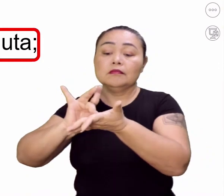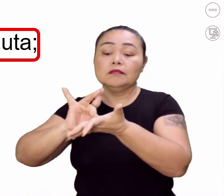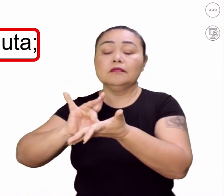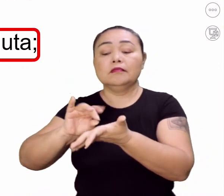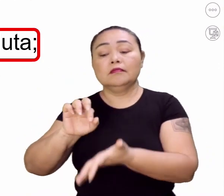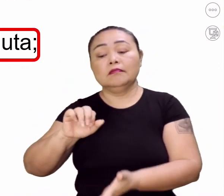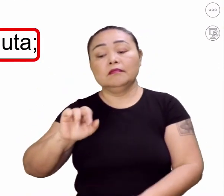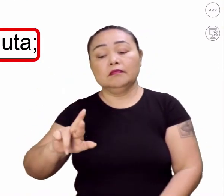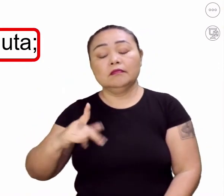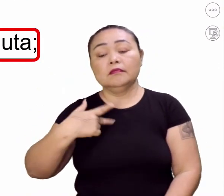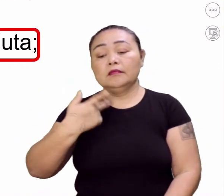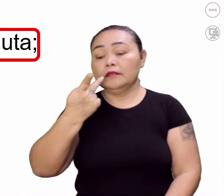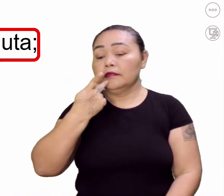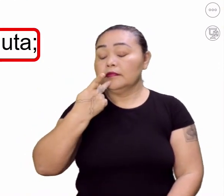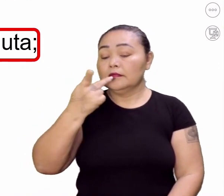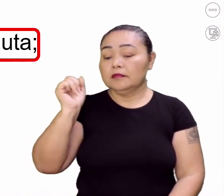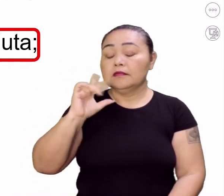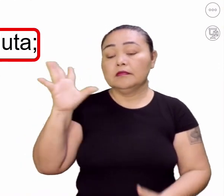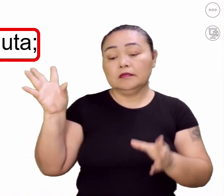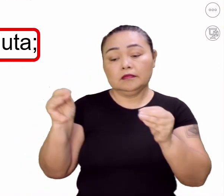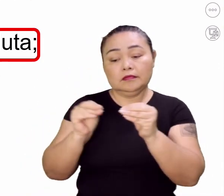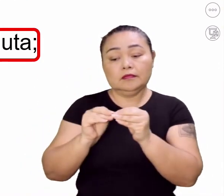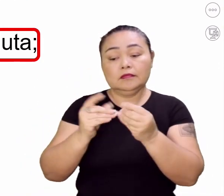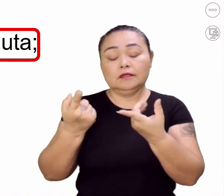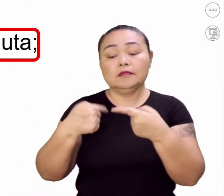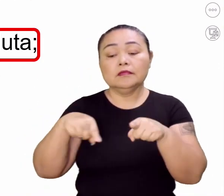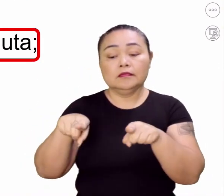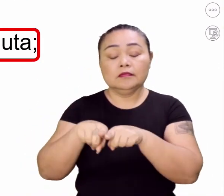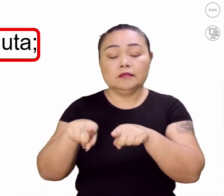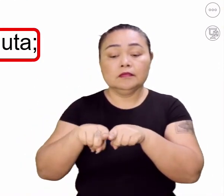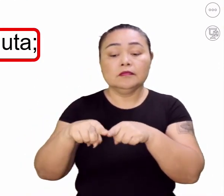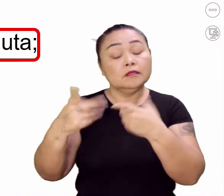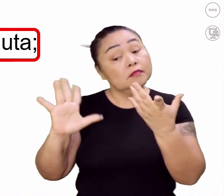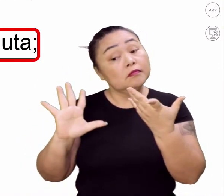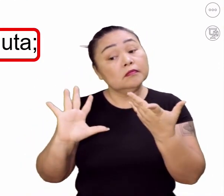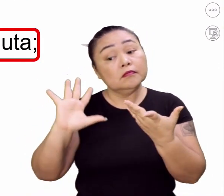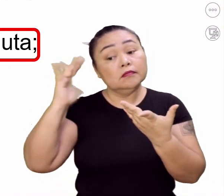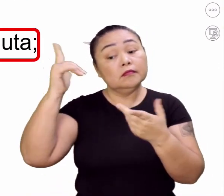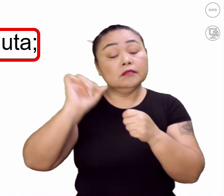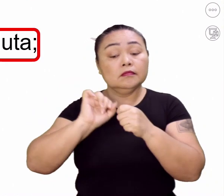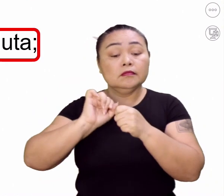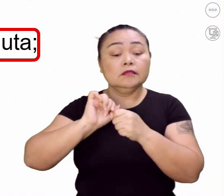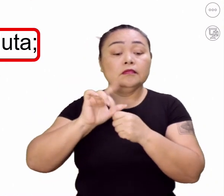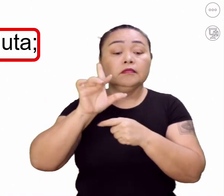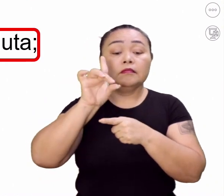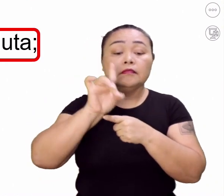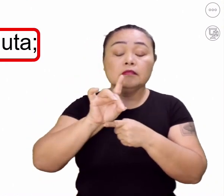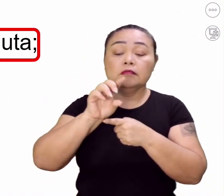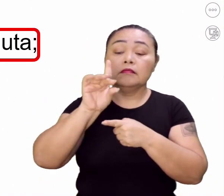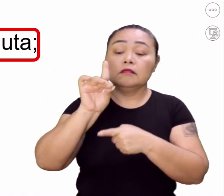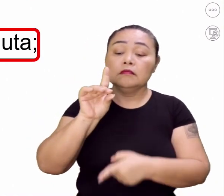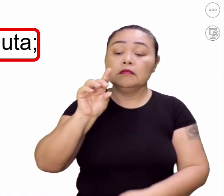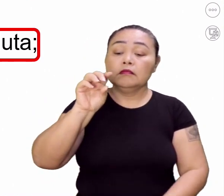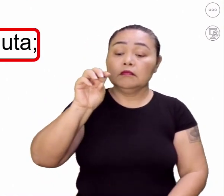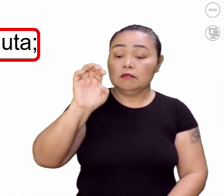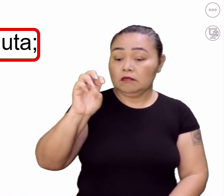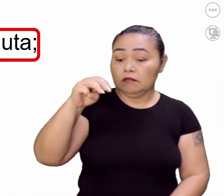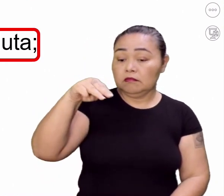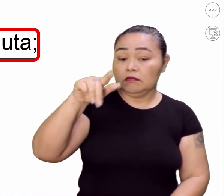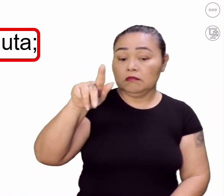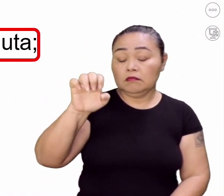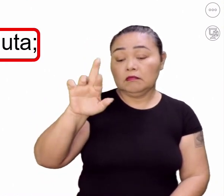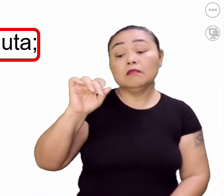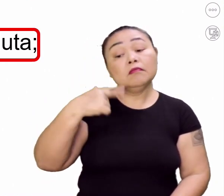absoluta. Inclusive, falamos no resumo. Muito bem. E aí, de repente, poderia estar no lugar de densidade demográfica,